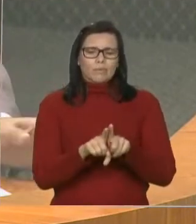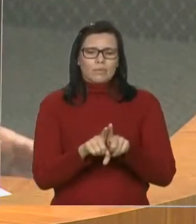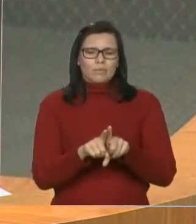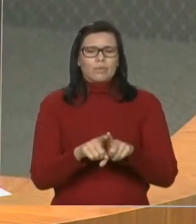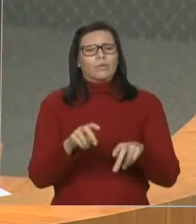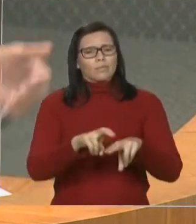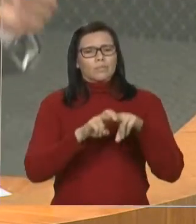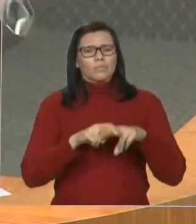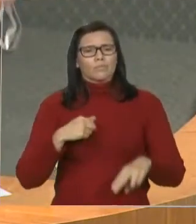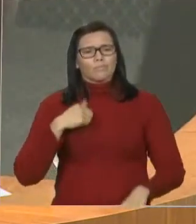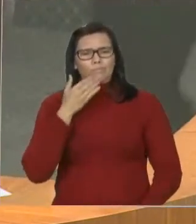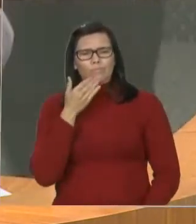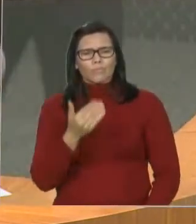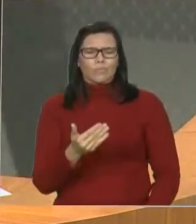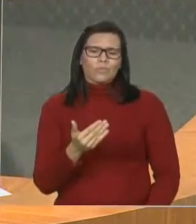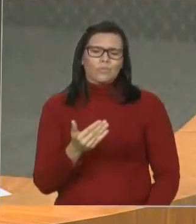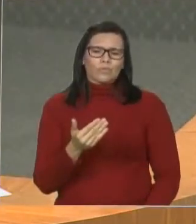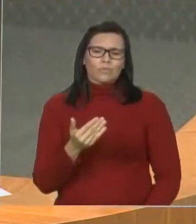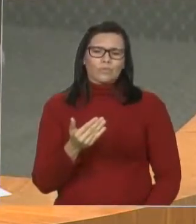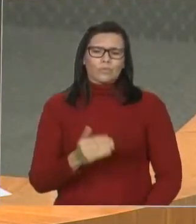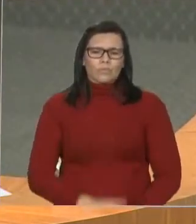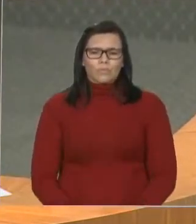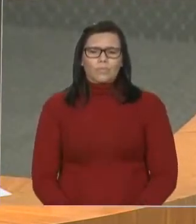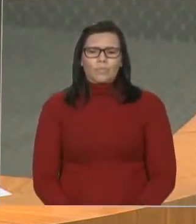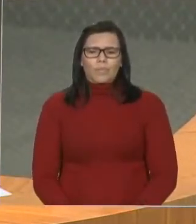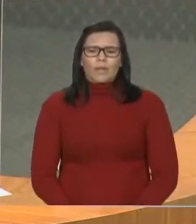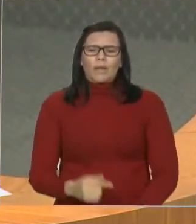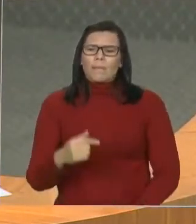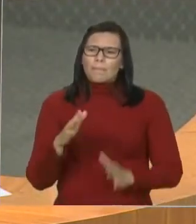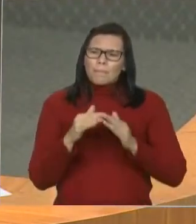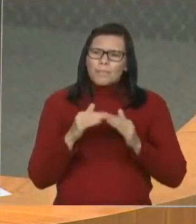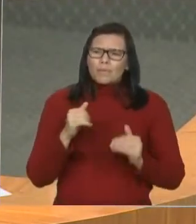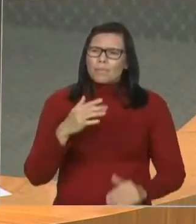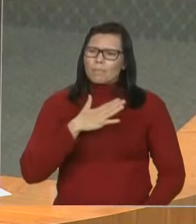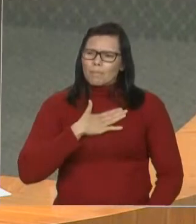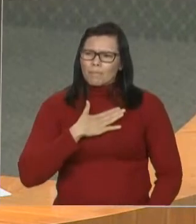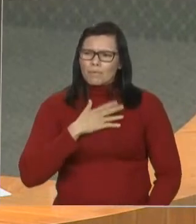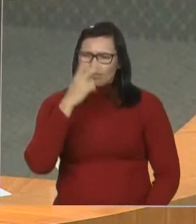Solicitamos o atendimento do pleito, não do deputado Hélito, mas o atendimento